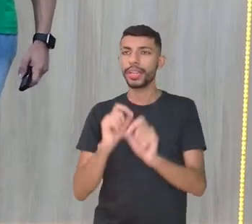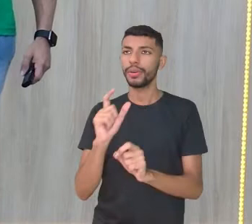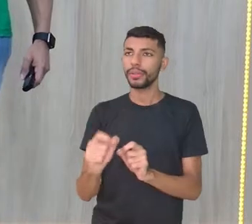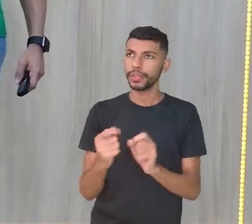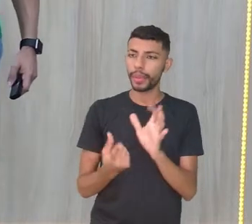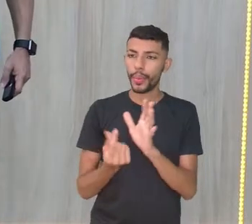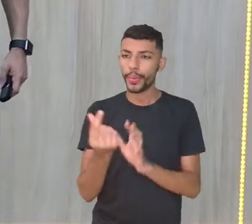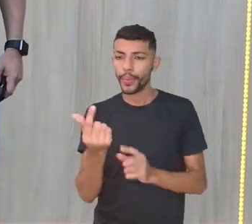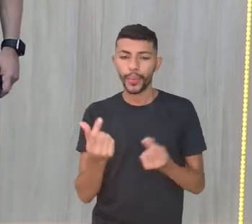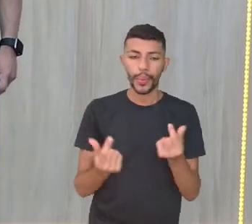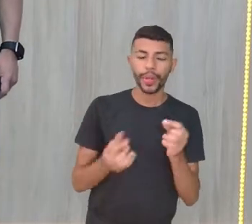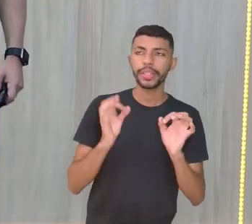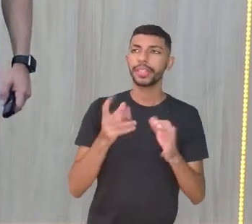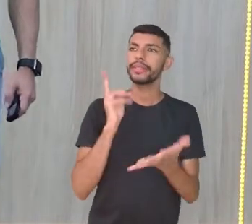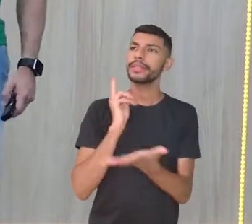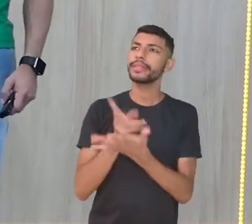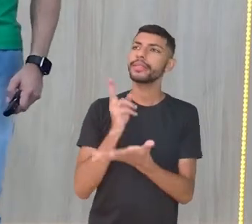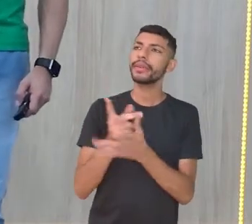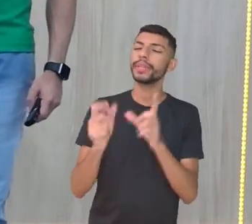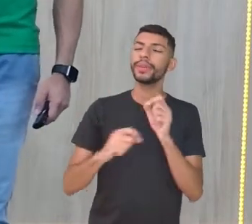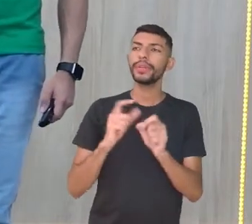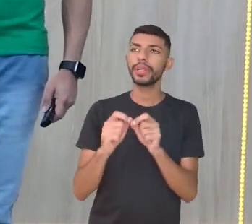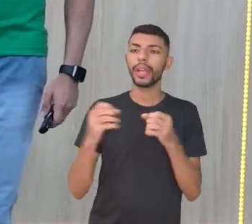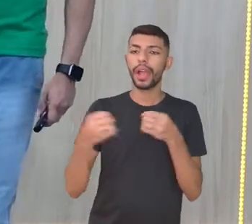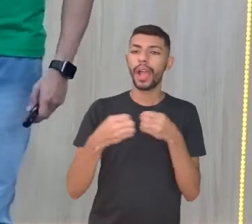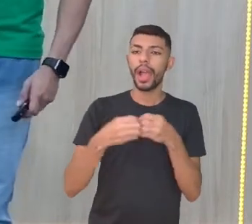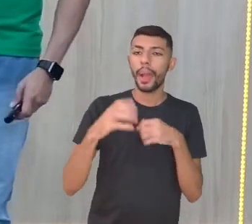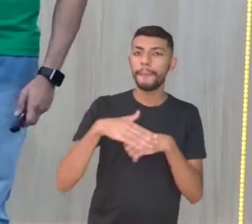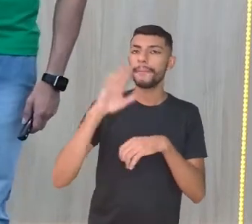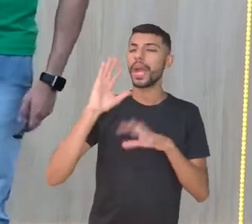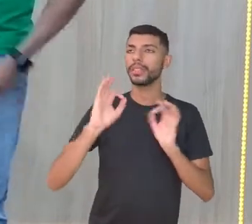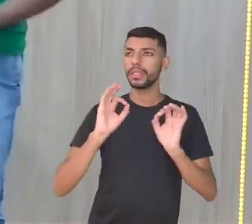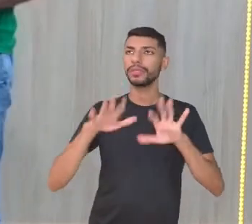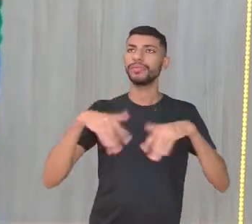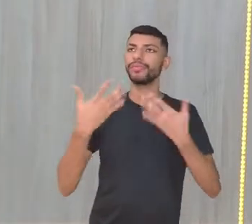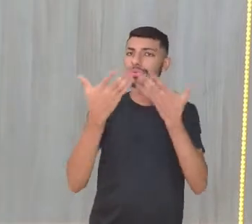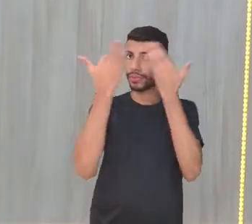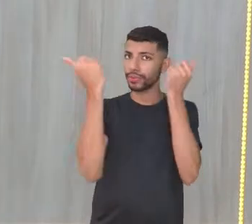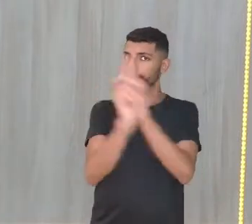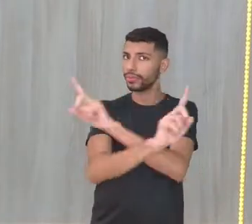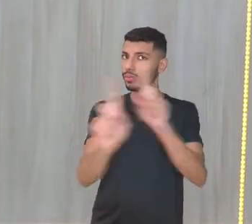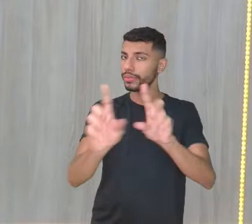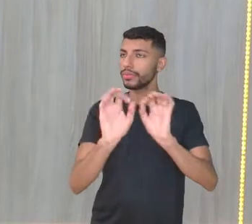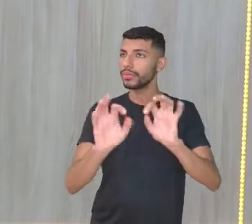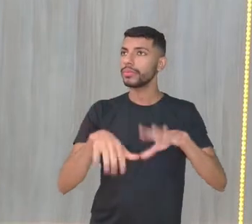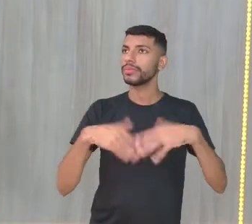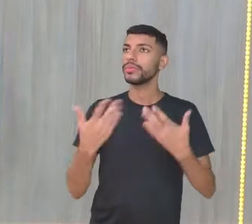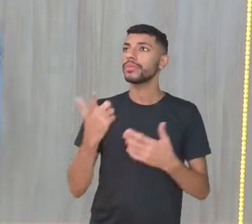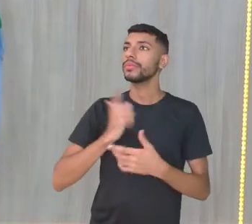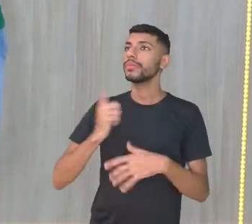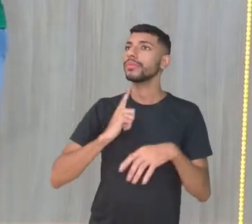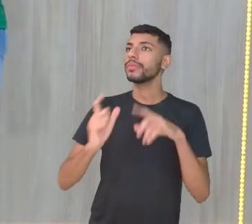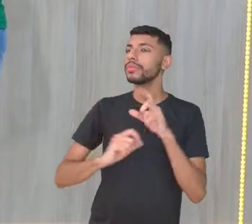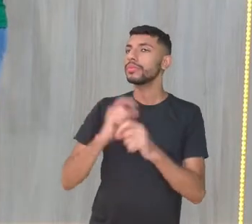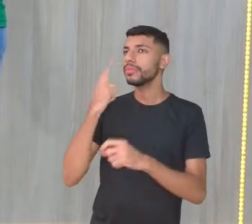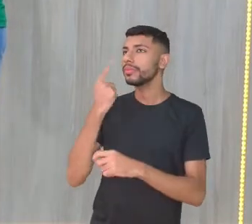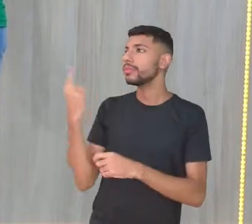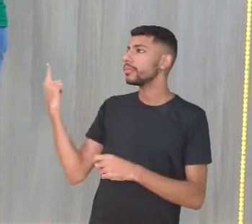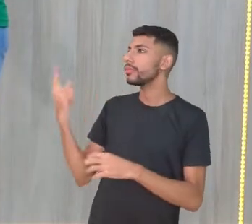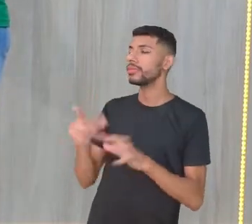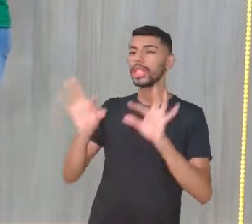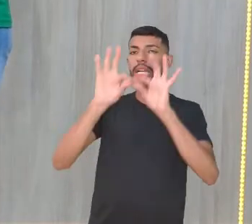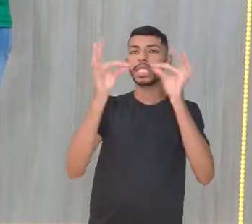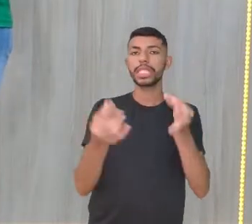tá? Sempre aproxime aí para mais. Não se esqueça, tá bom? Então, eu tenho uma questão aqui